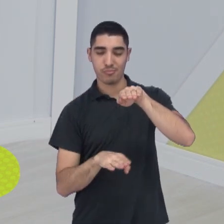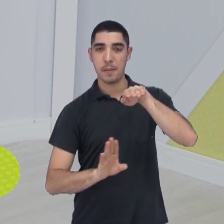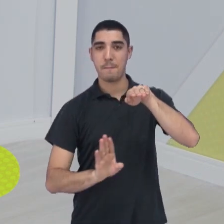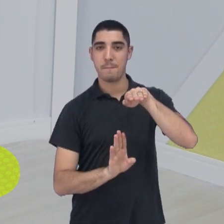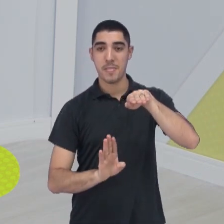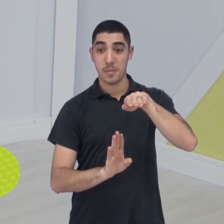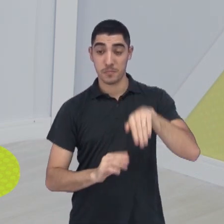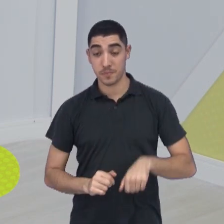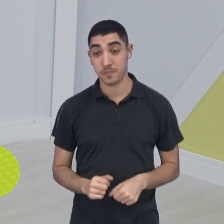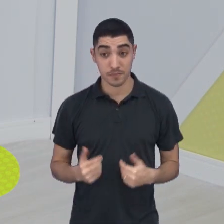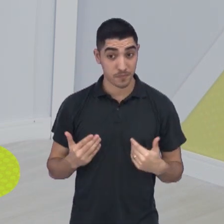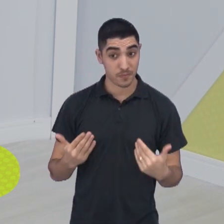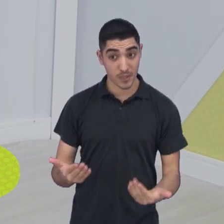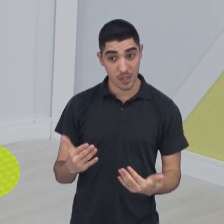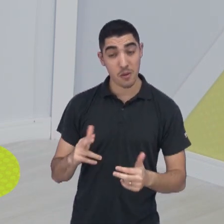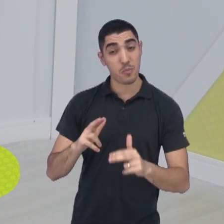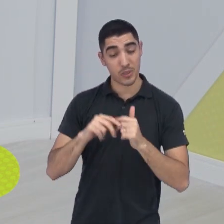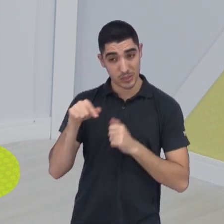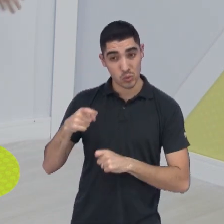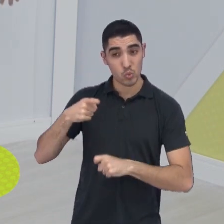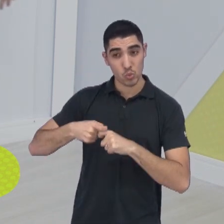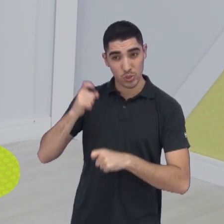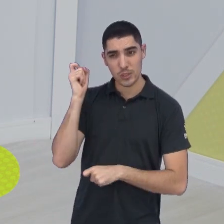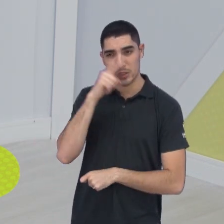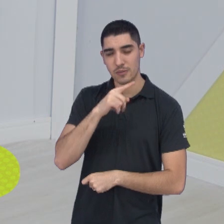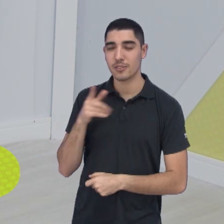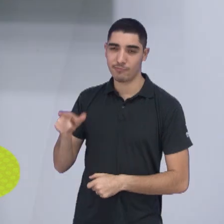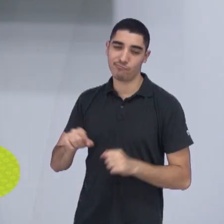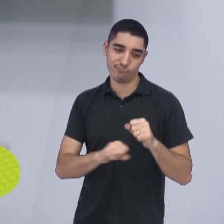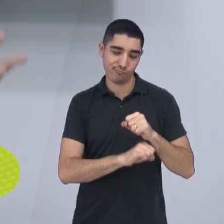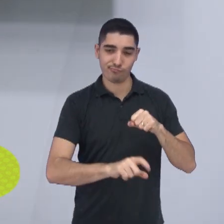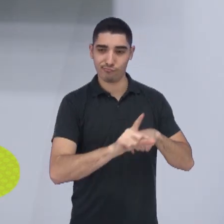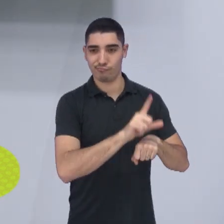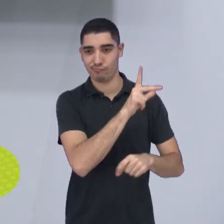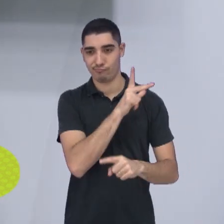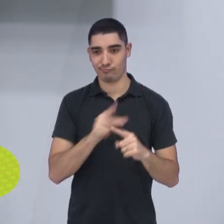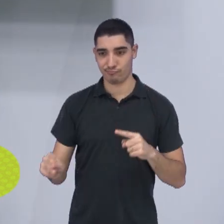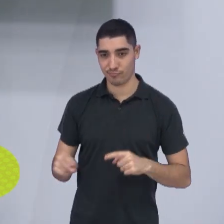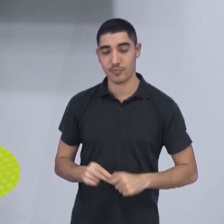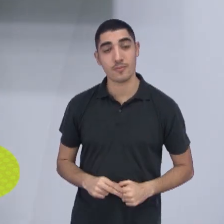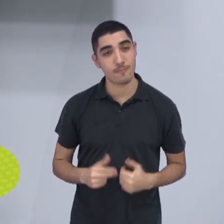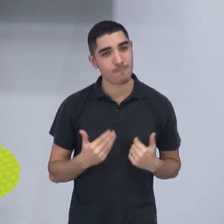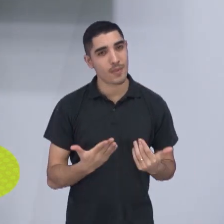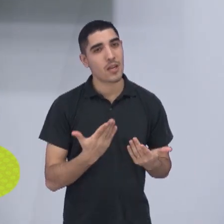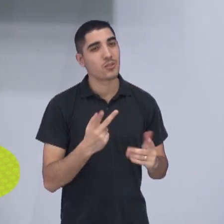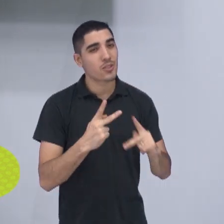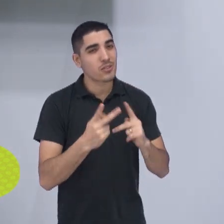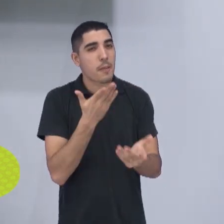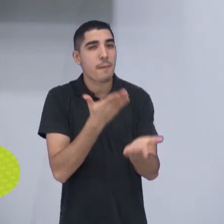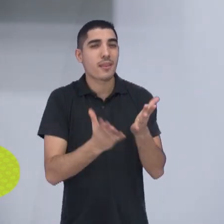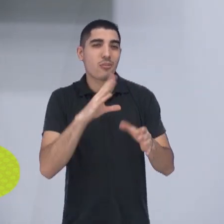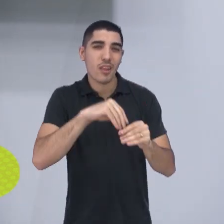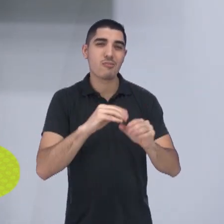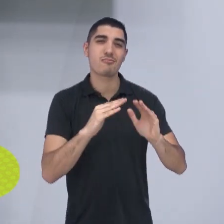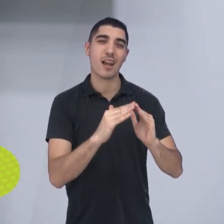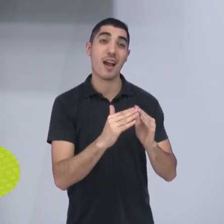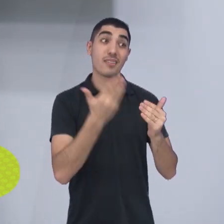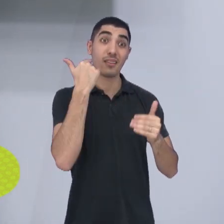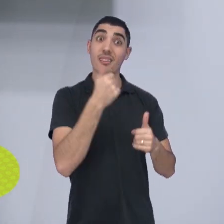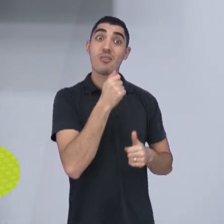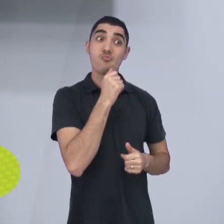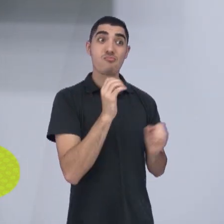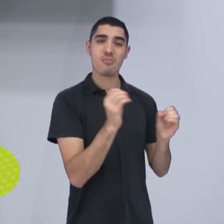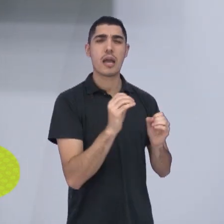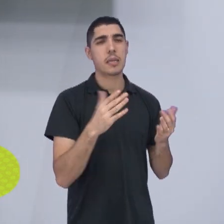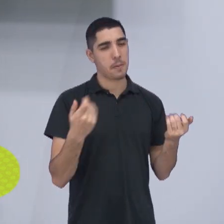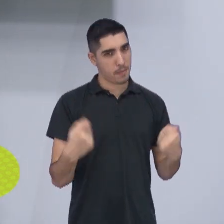divisão de acesso. Ou seja, parada duríssima e deu São Lourenço. Pois é, o São José perdeu a invencibilidade em casa e tem que dar o prêmio de o